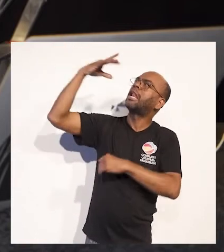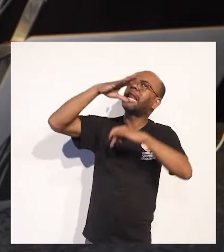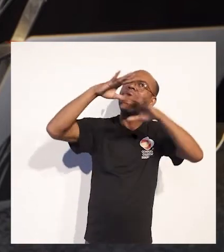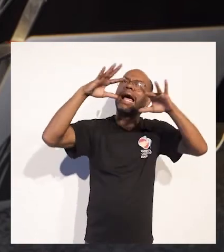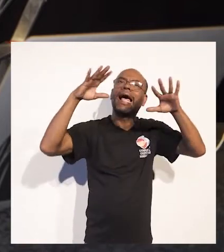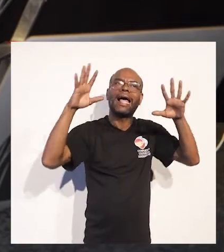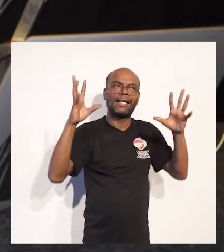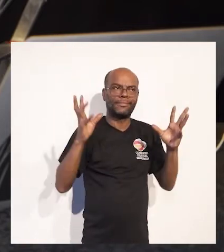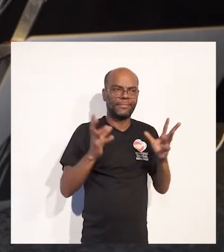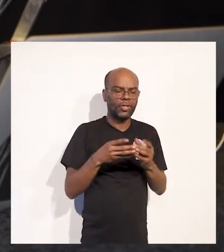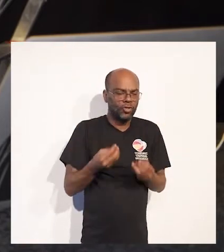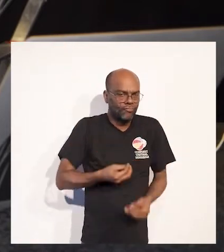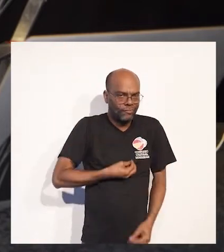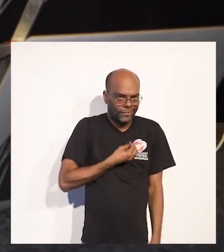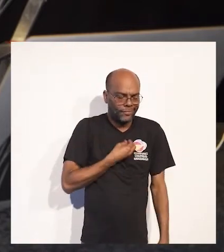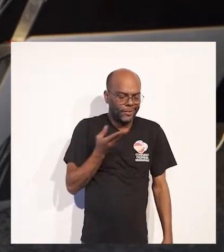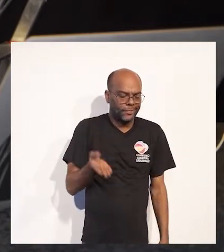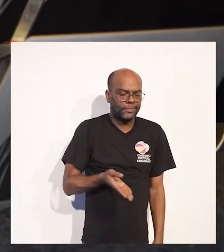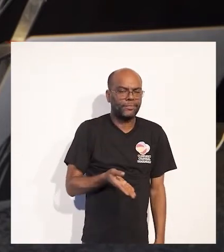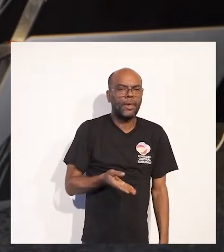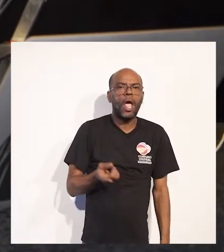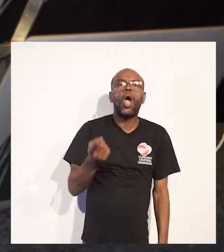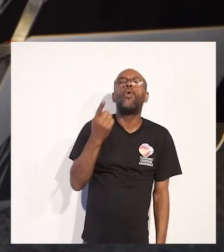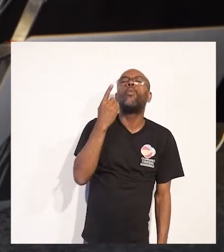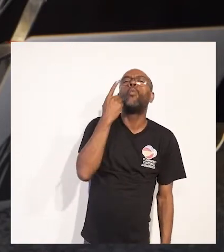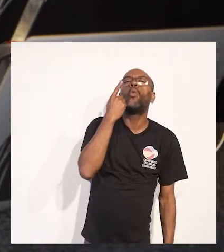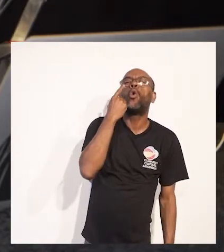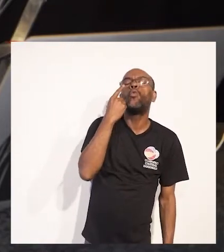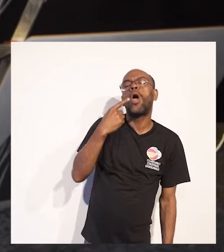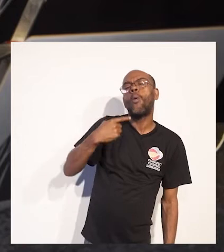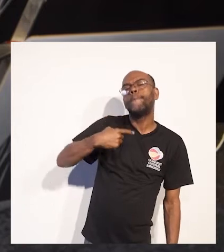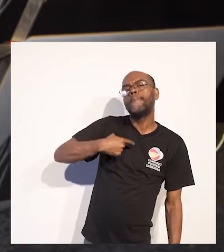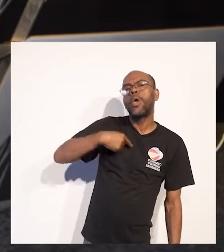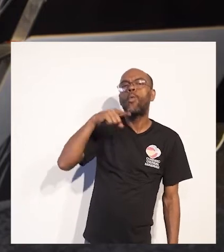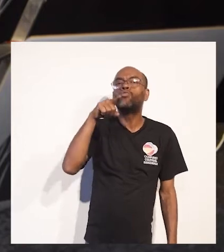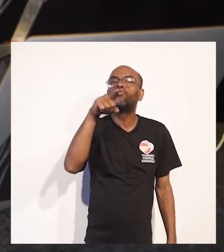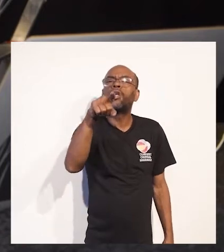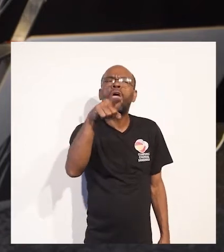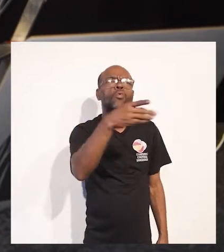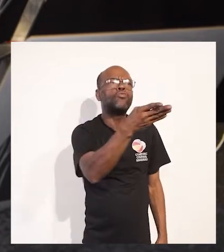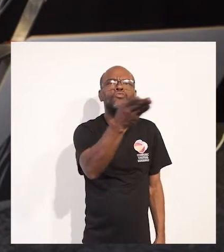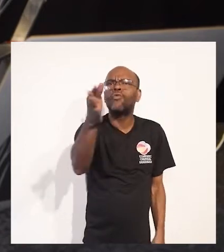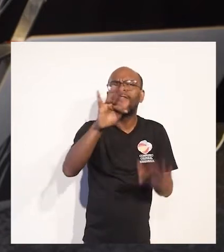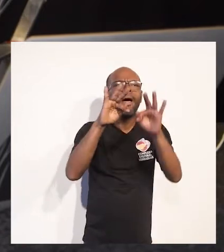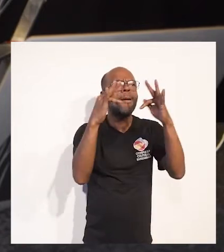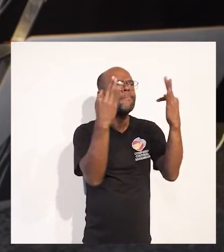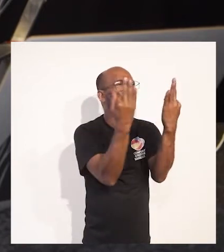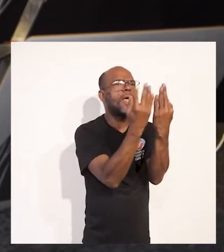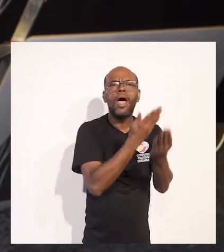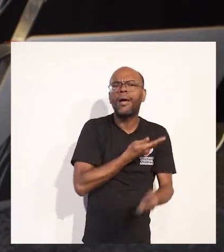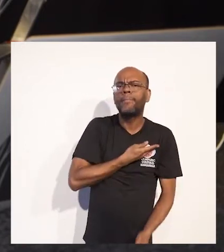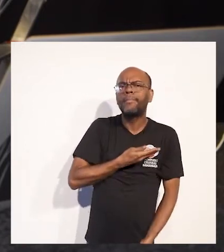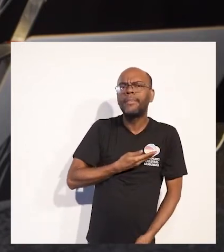vive. Um olho perfeito é o seu olho, o meu olho, o olho dos seus parentes, dos seus amigos,